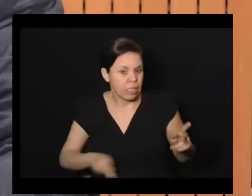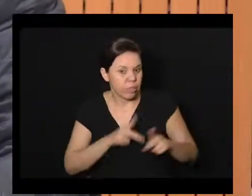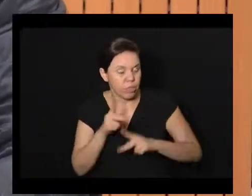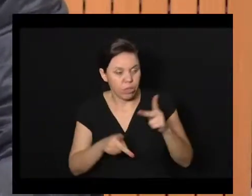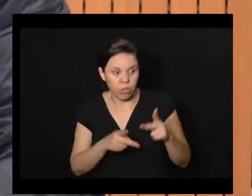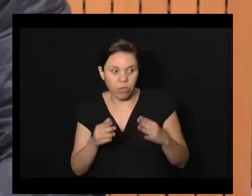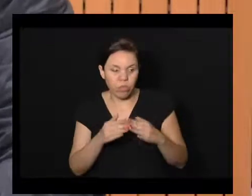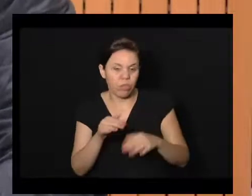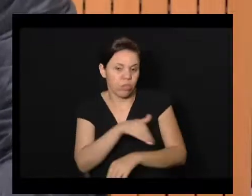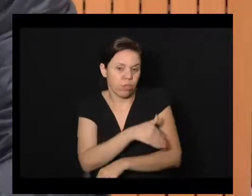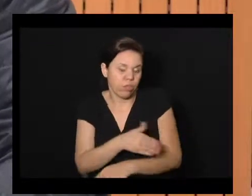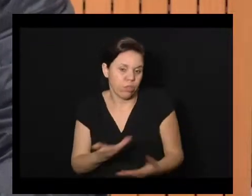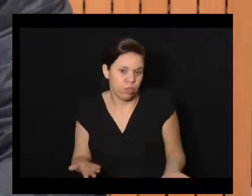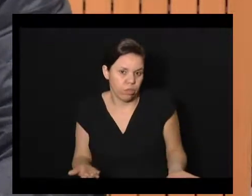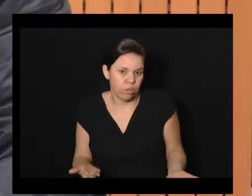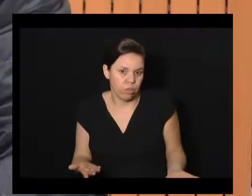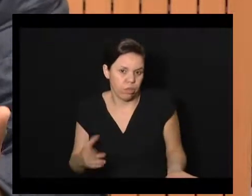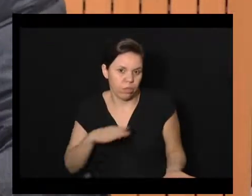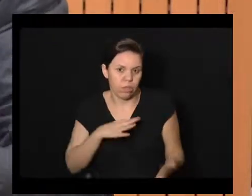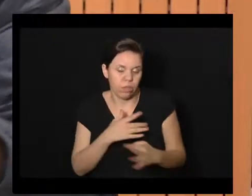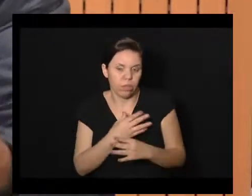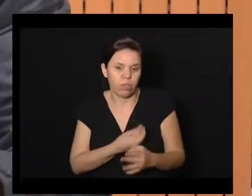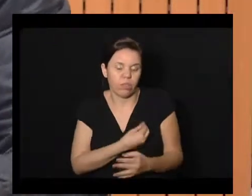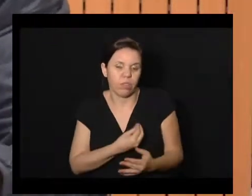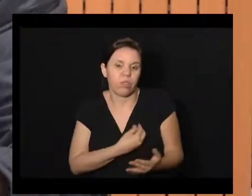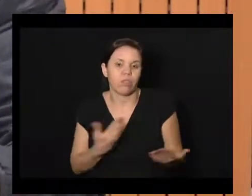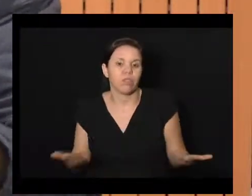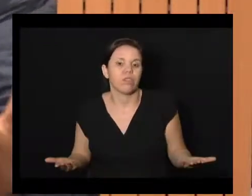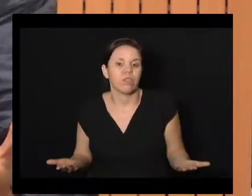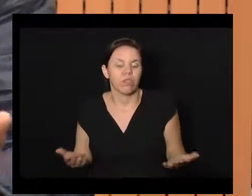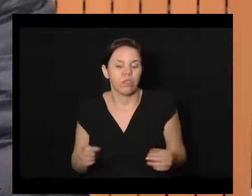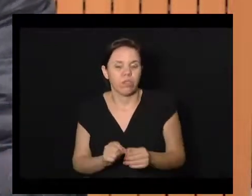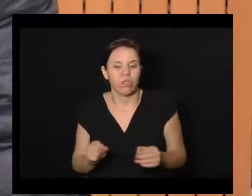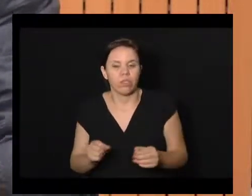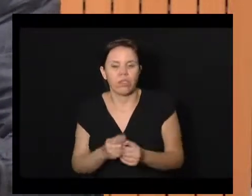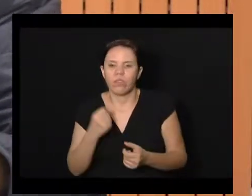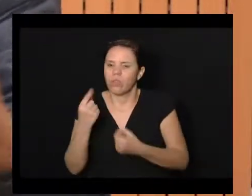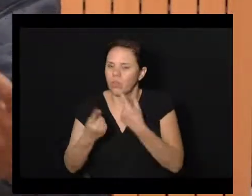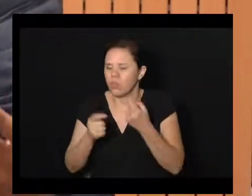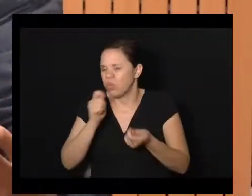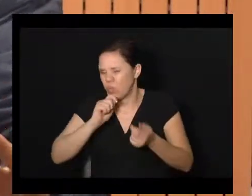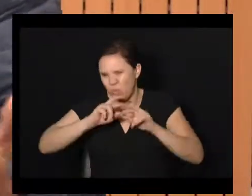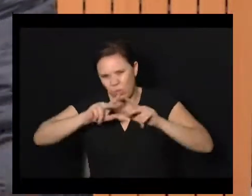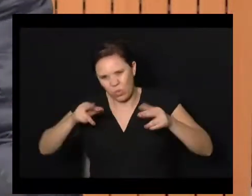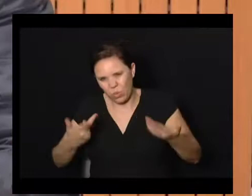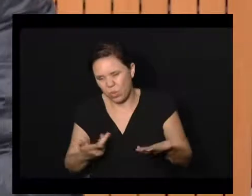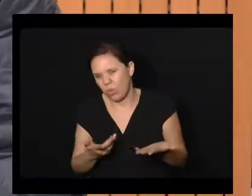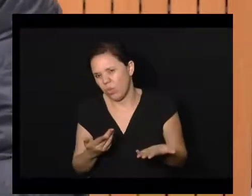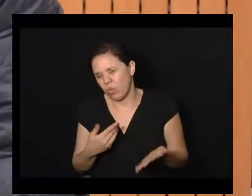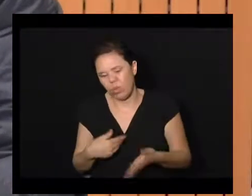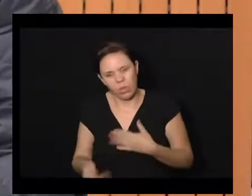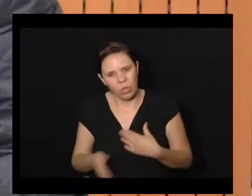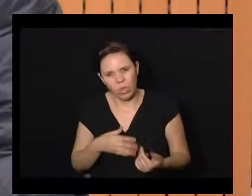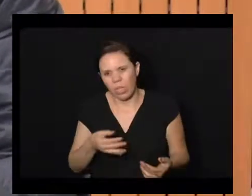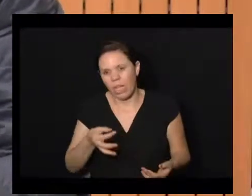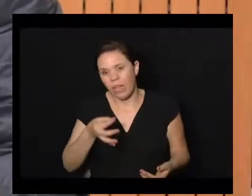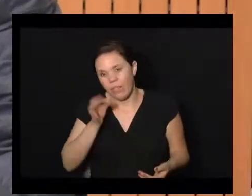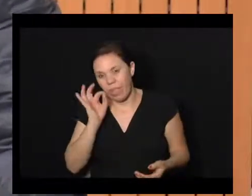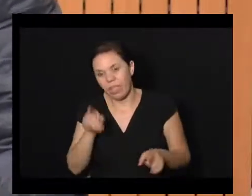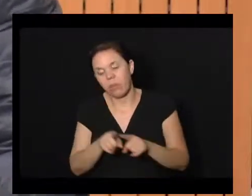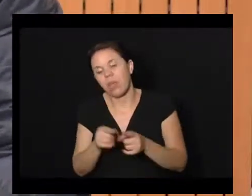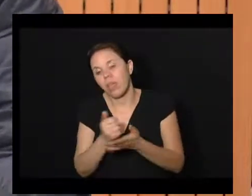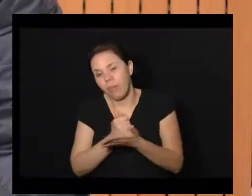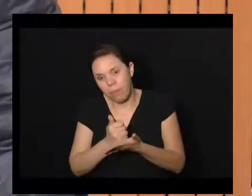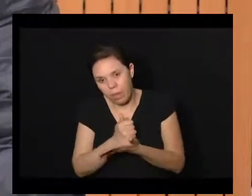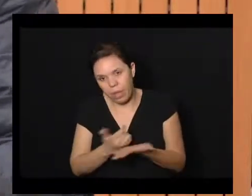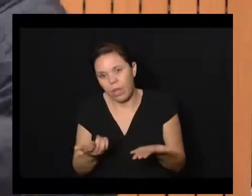a cidade que a gente vive hoje ou para as pessoas fazem uso de algum tipo de substância e lembrando que mesmo que ficou ativa é café é remédio